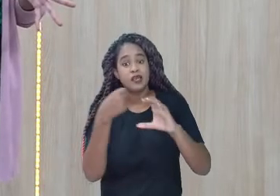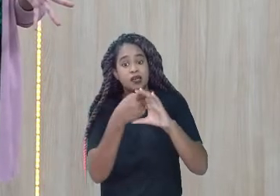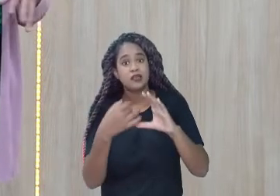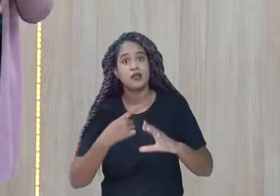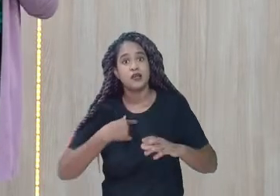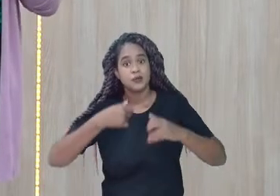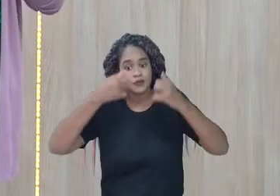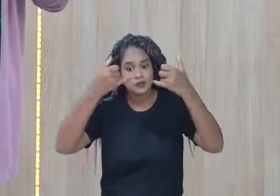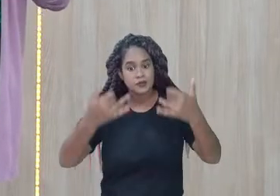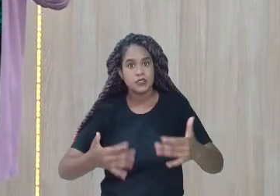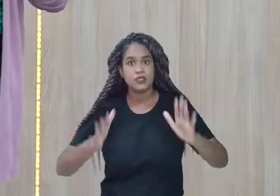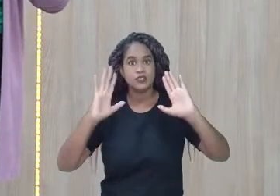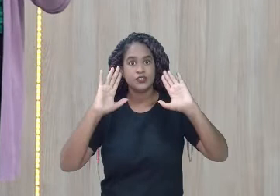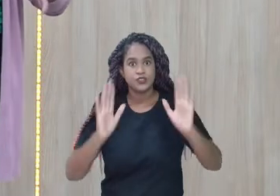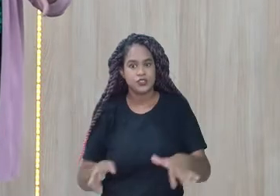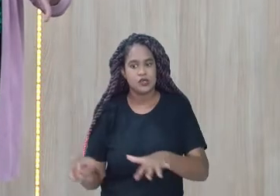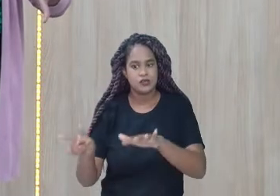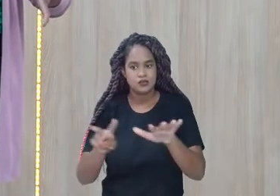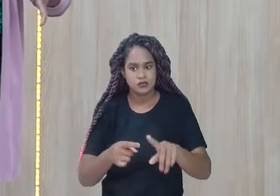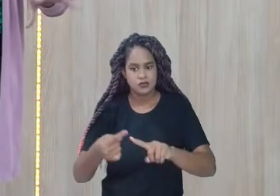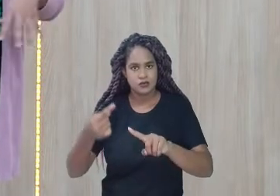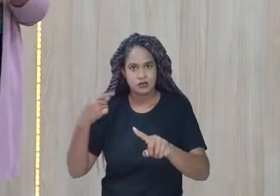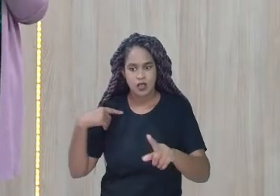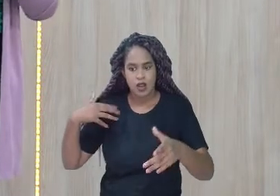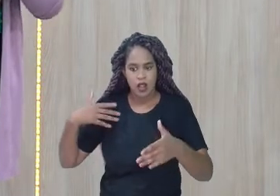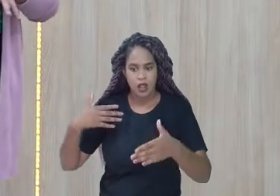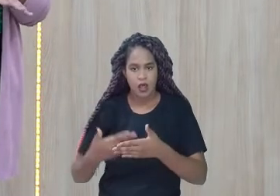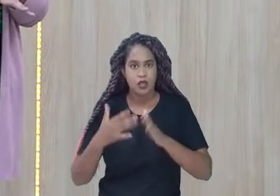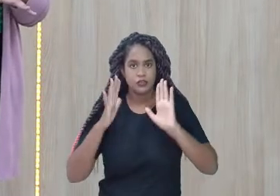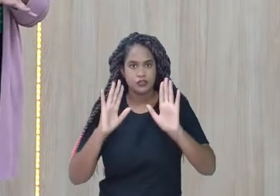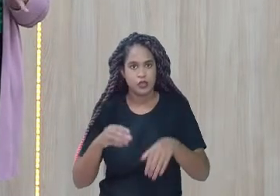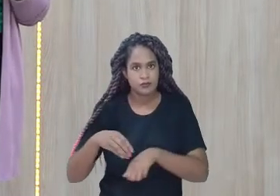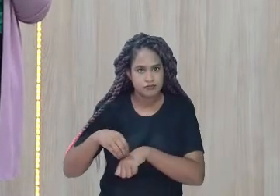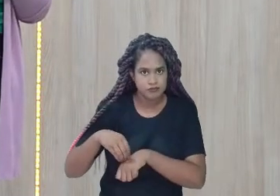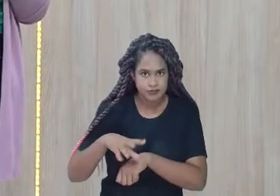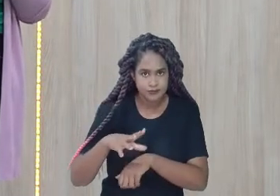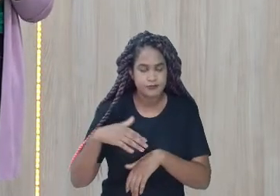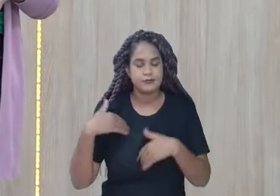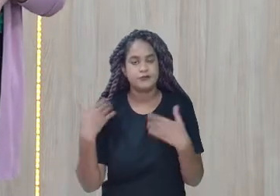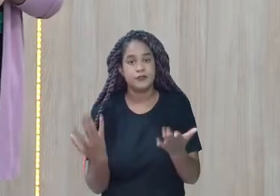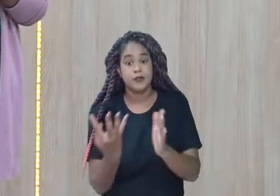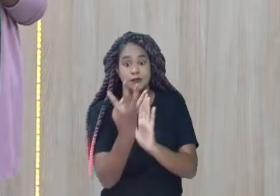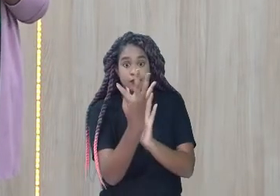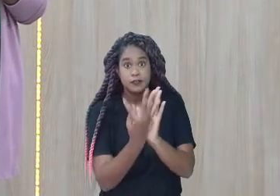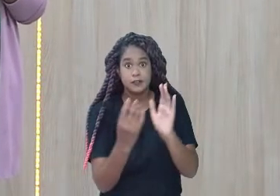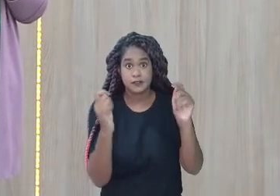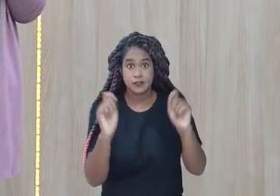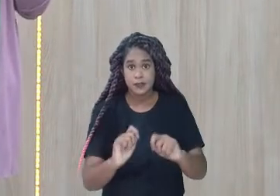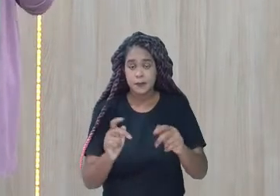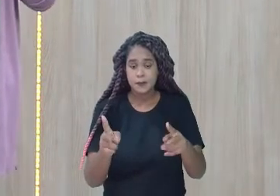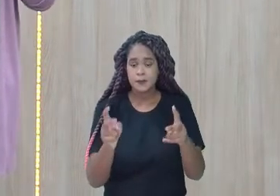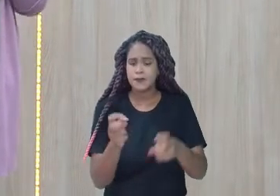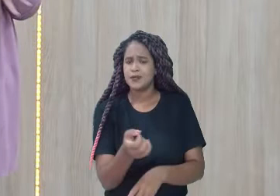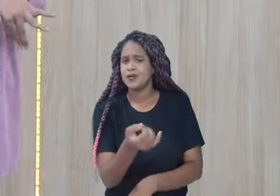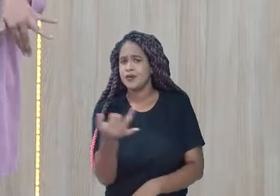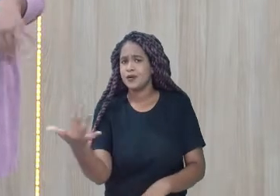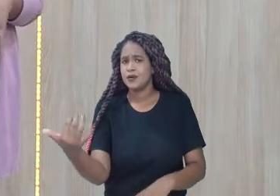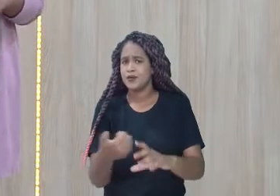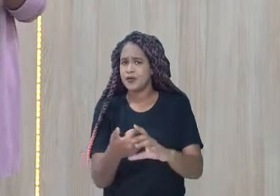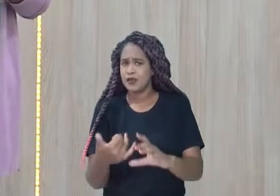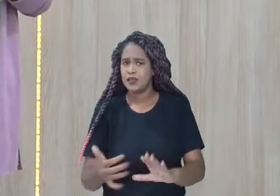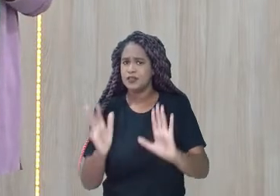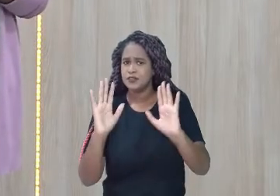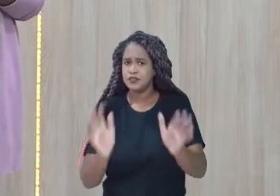início da semana. Na verdade, desde outras semanas também. Então, a partir desse texto, a gente pode perceber algumas características que a gente já tinha